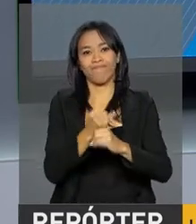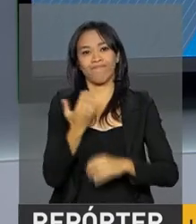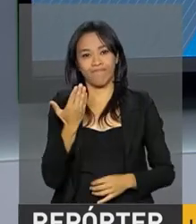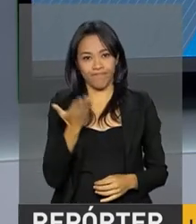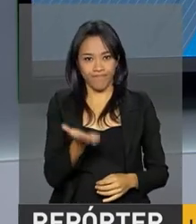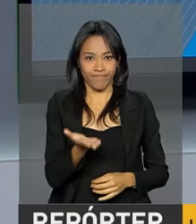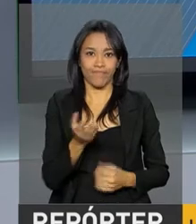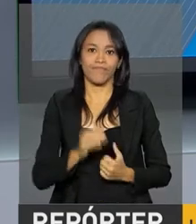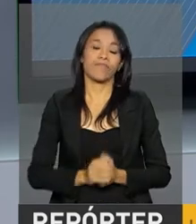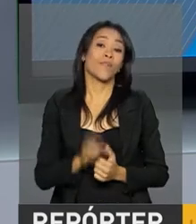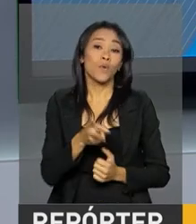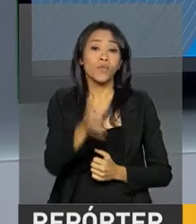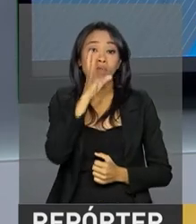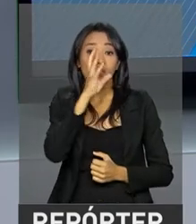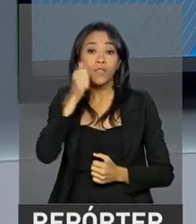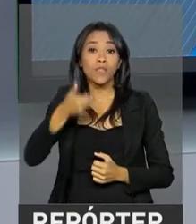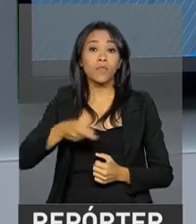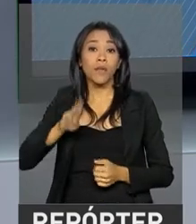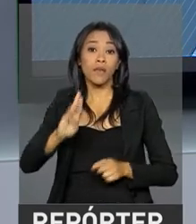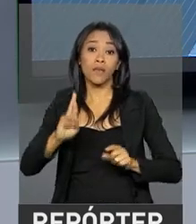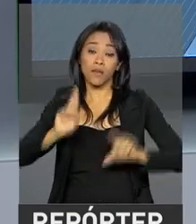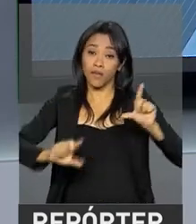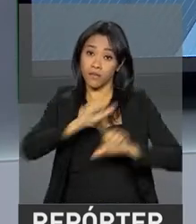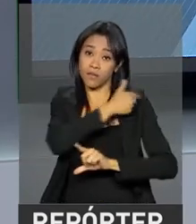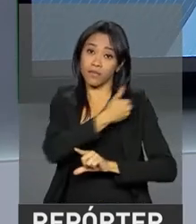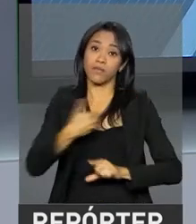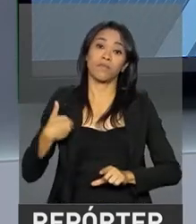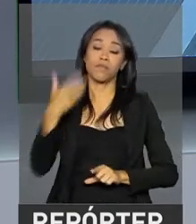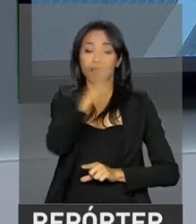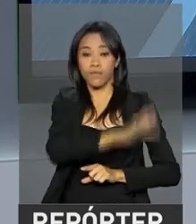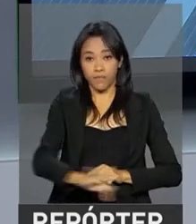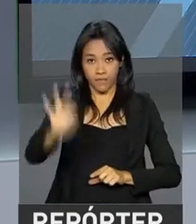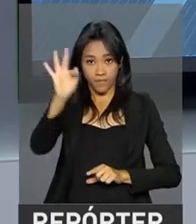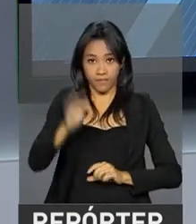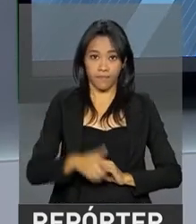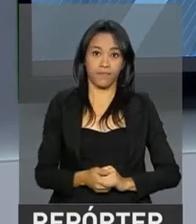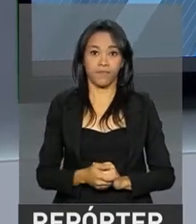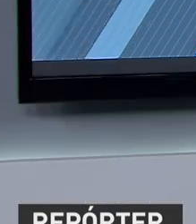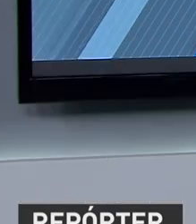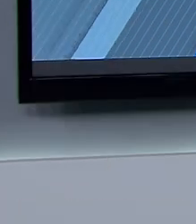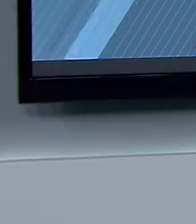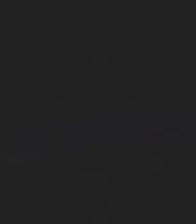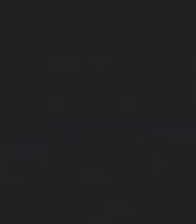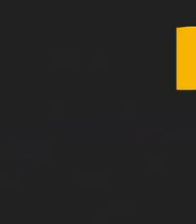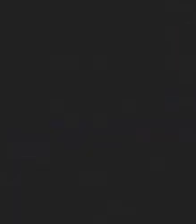na internet continue com a gente aqui nbr a tv do governo federal